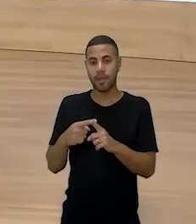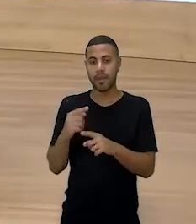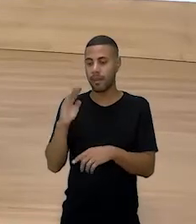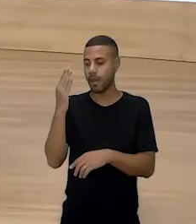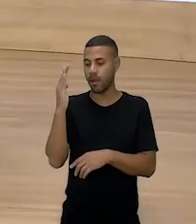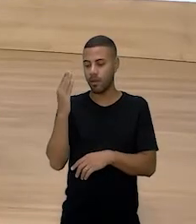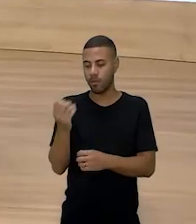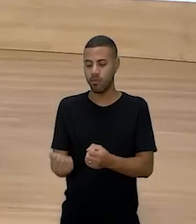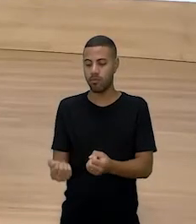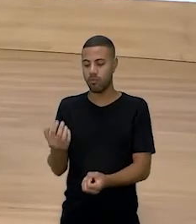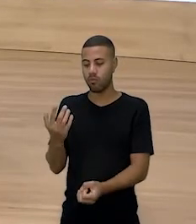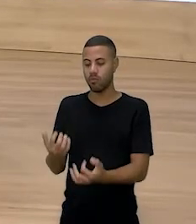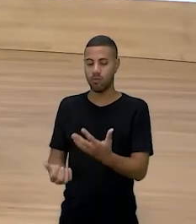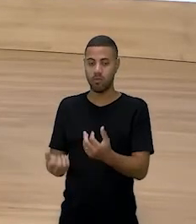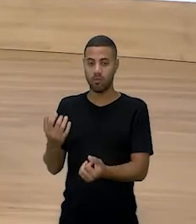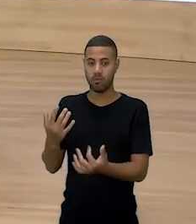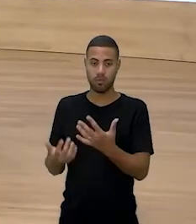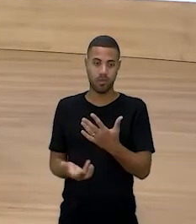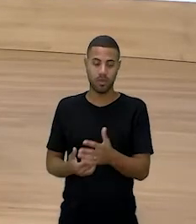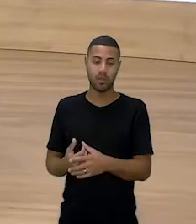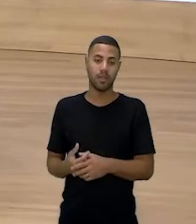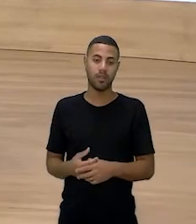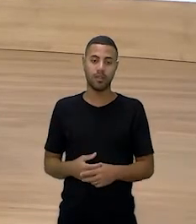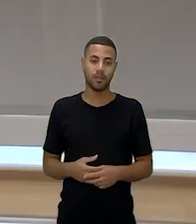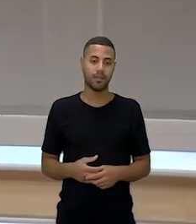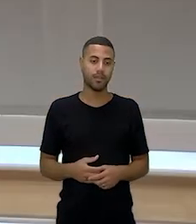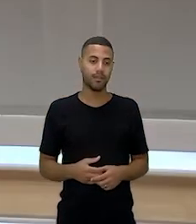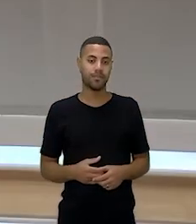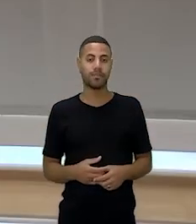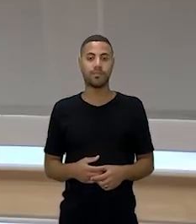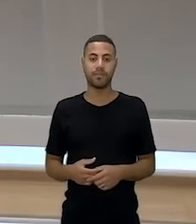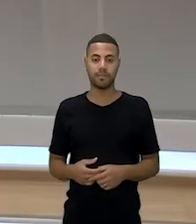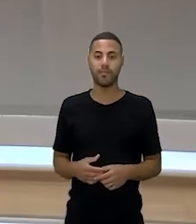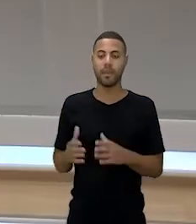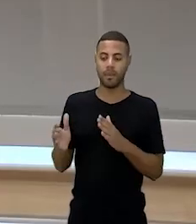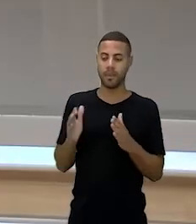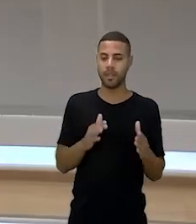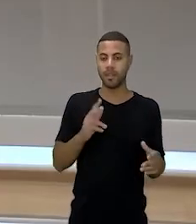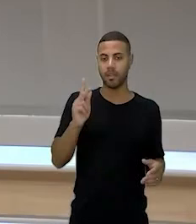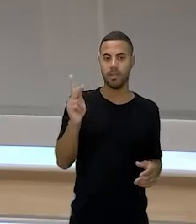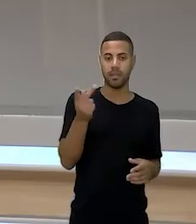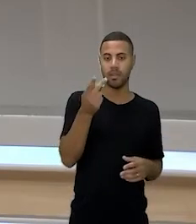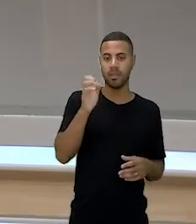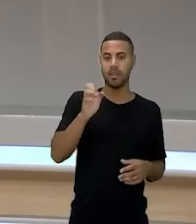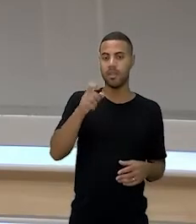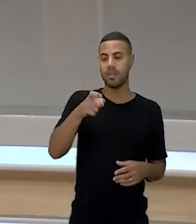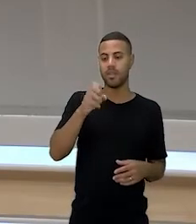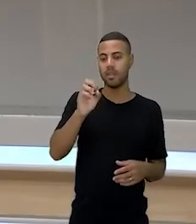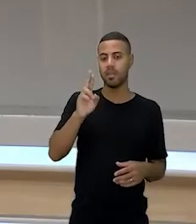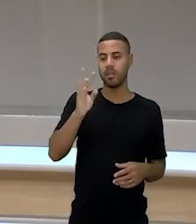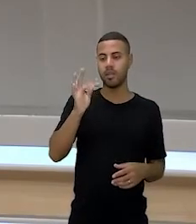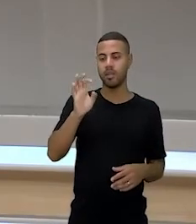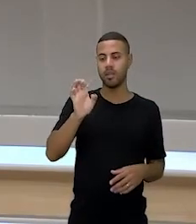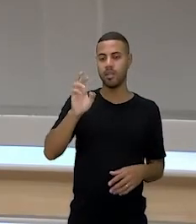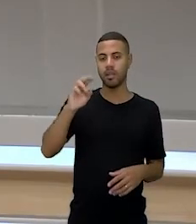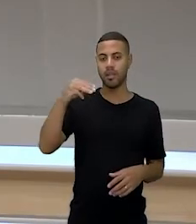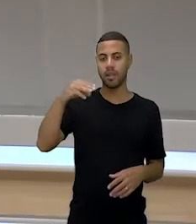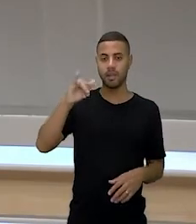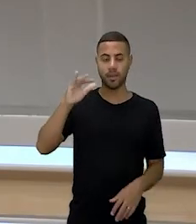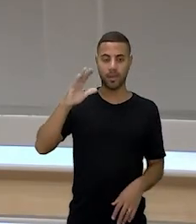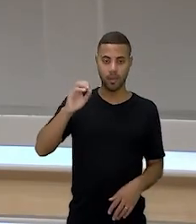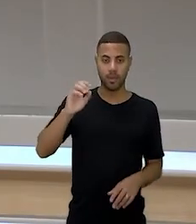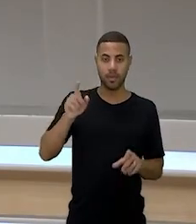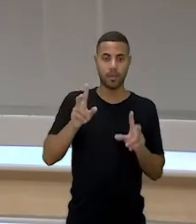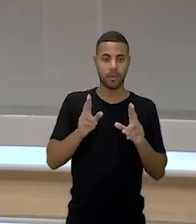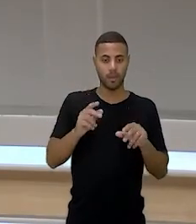madeira. Entendi. Então são processos que a gente chama de processos exotérmicos, né? Processos que liberam calor. O exemplo também é a hidratação da